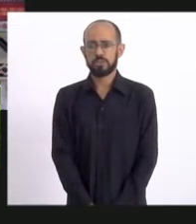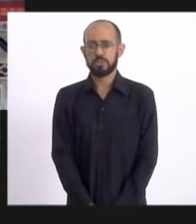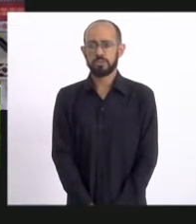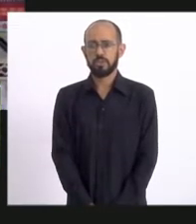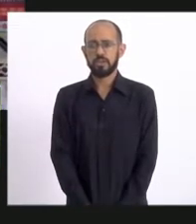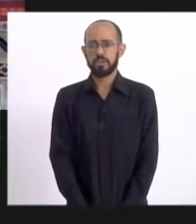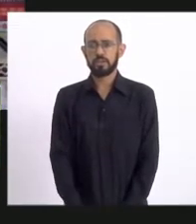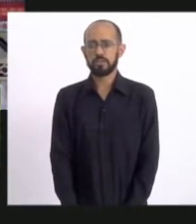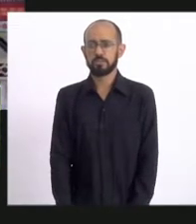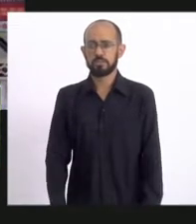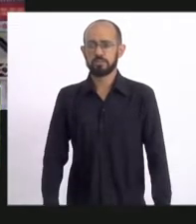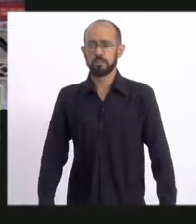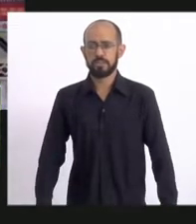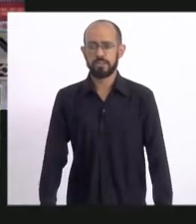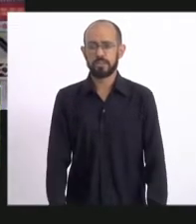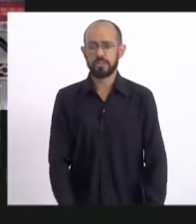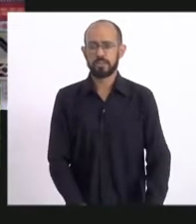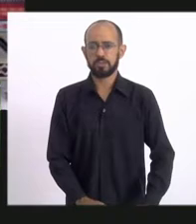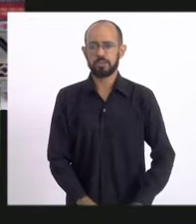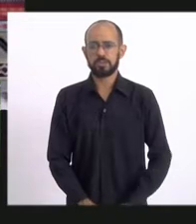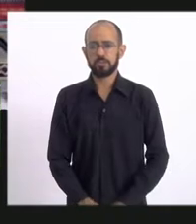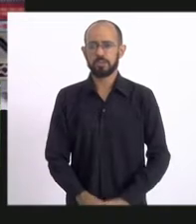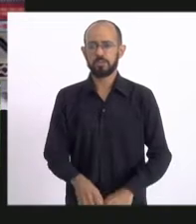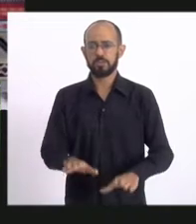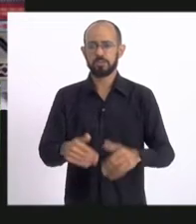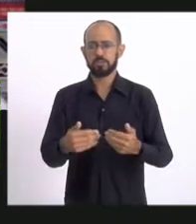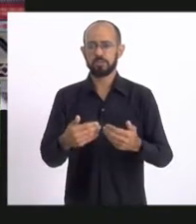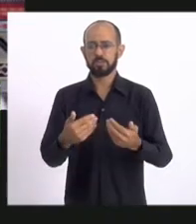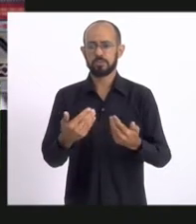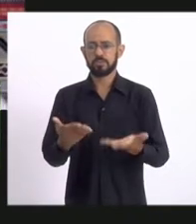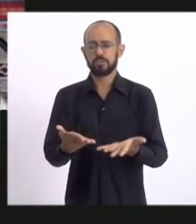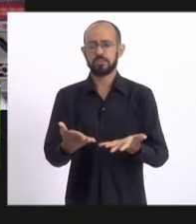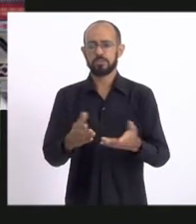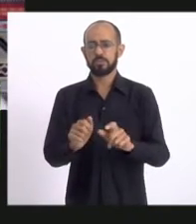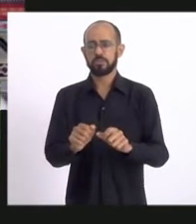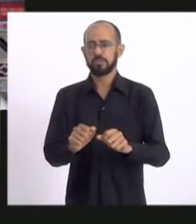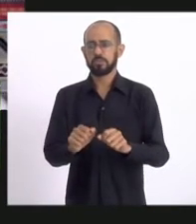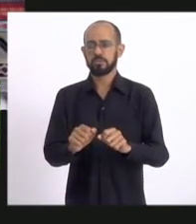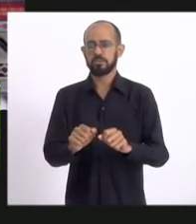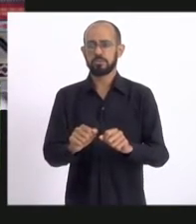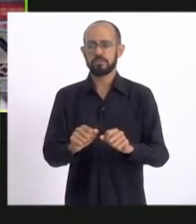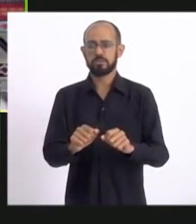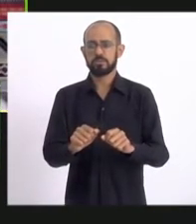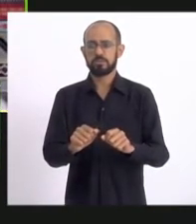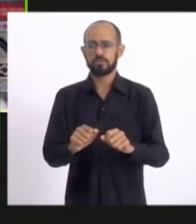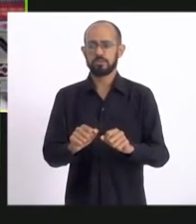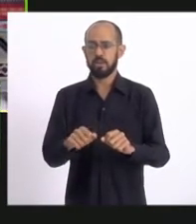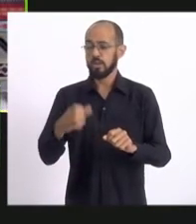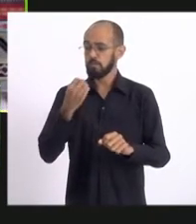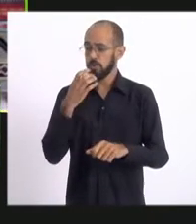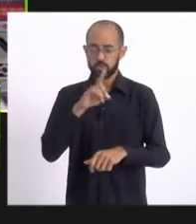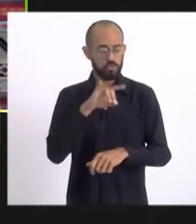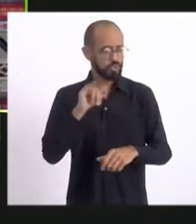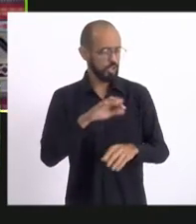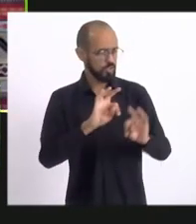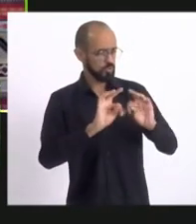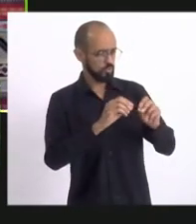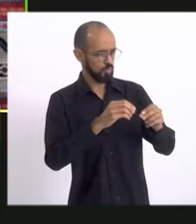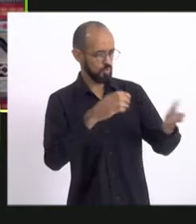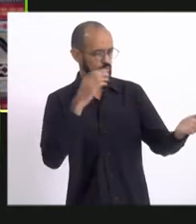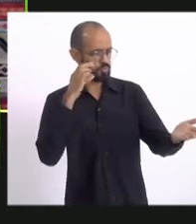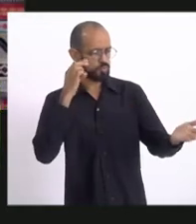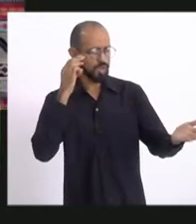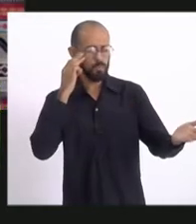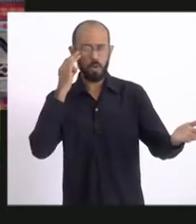Saudar a deputada Mônica Francisco. Bem-vinda, deputada Mônica. Bom dia, presidente. Bom dia a todos. Deputado